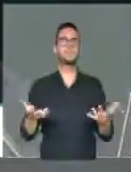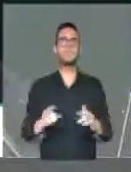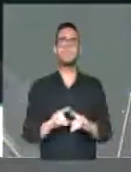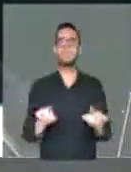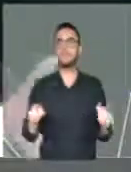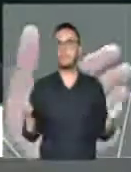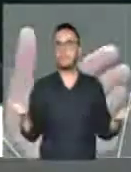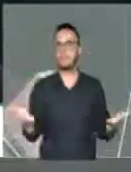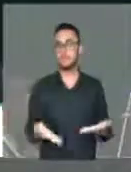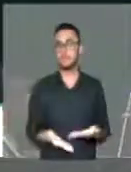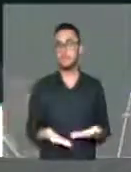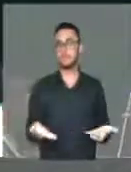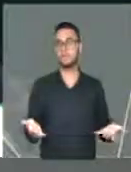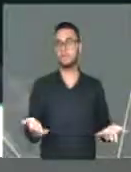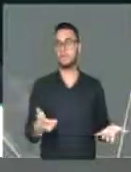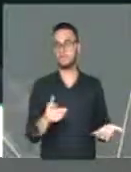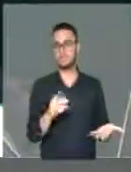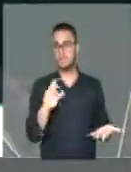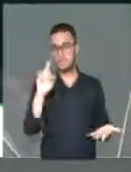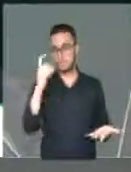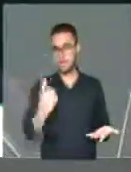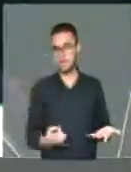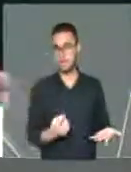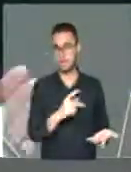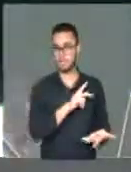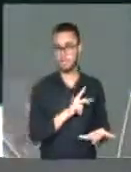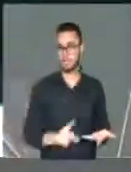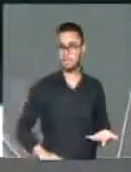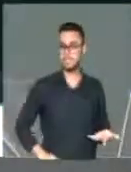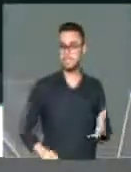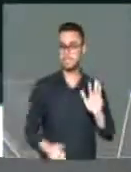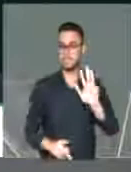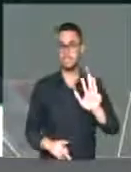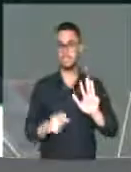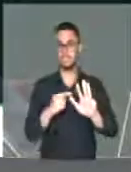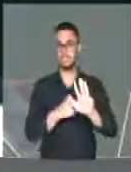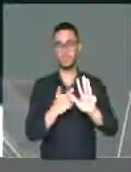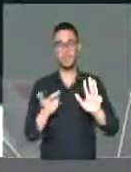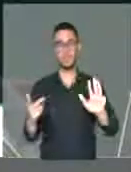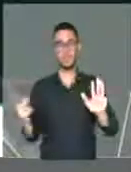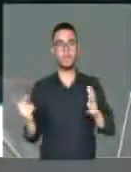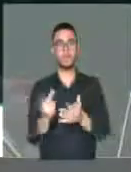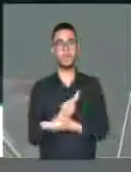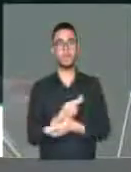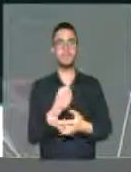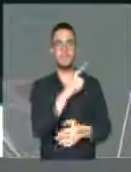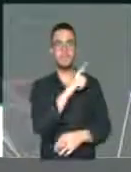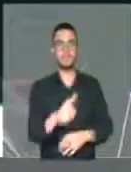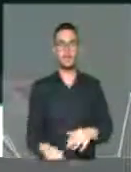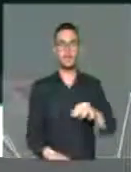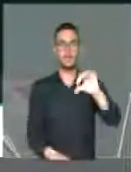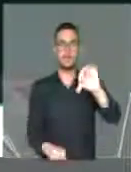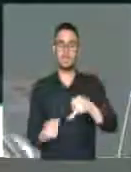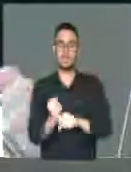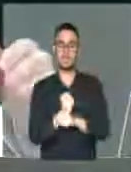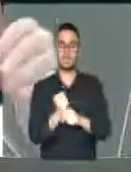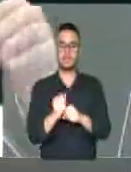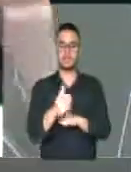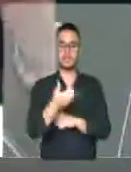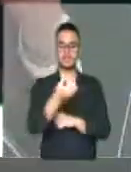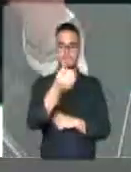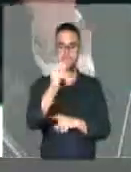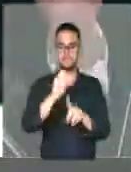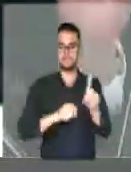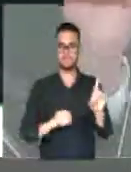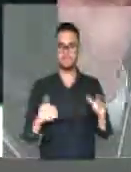hoje, o ex-presidente Lula é condenado por 9 anos e 6 meses. Aí